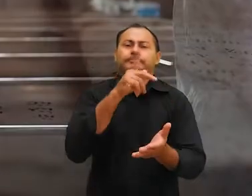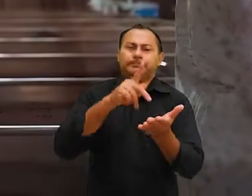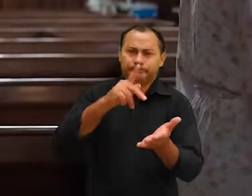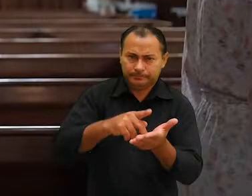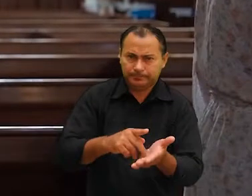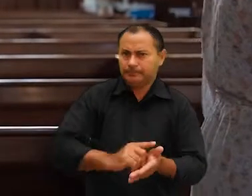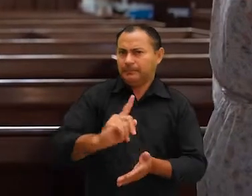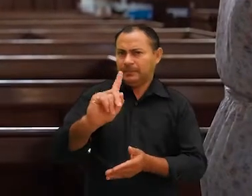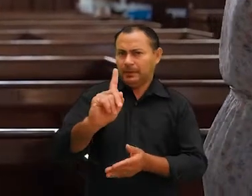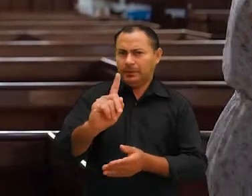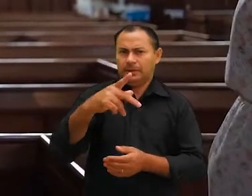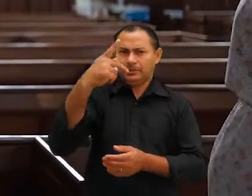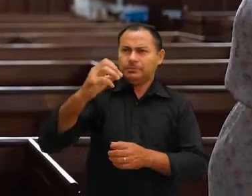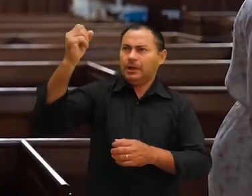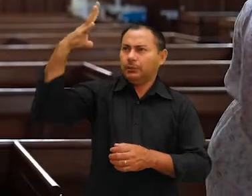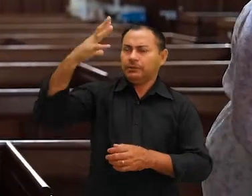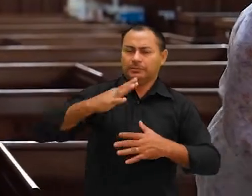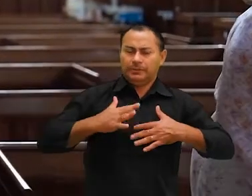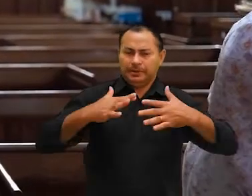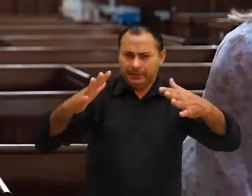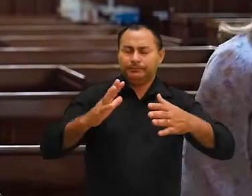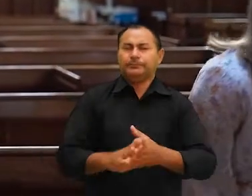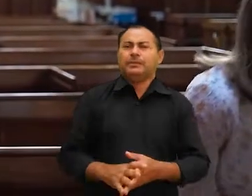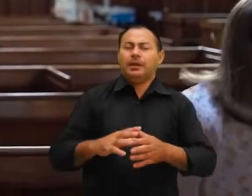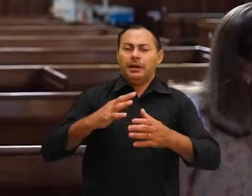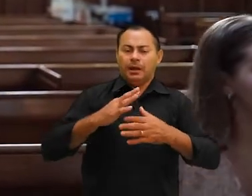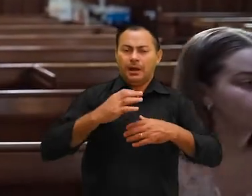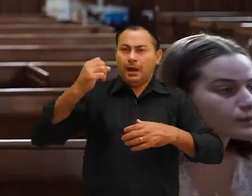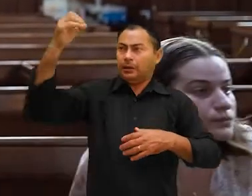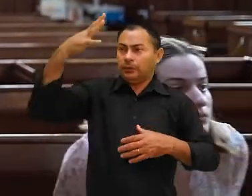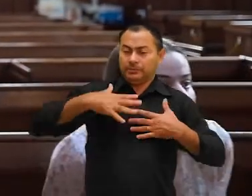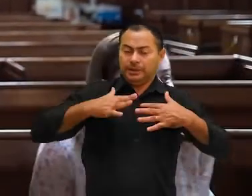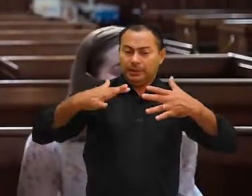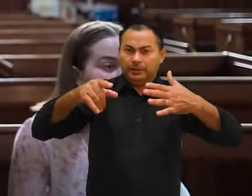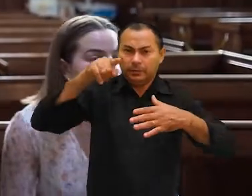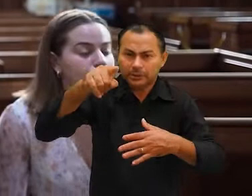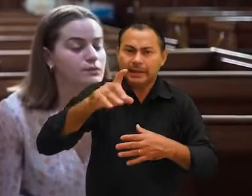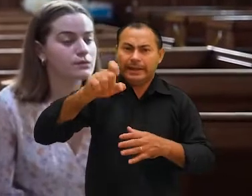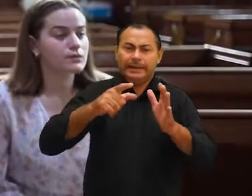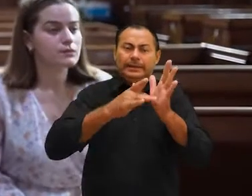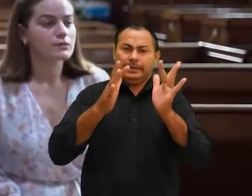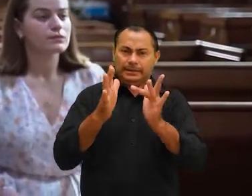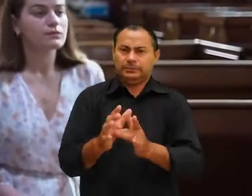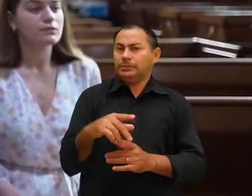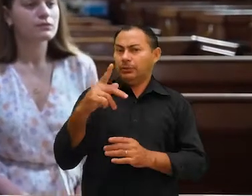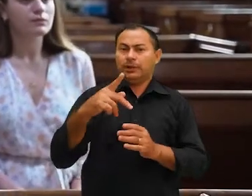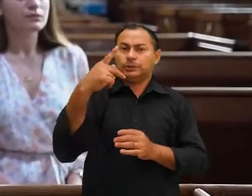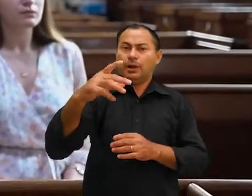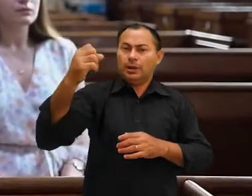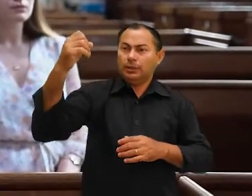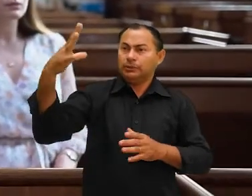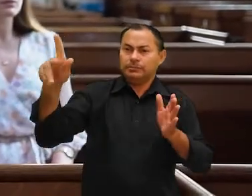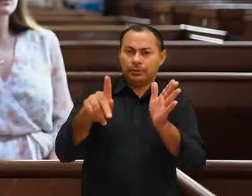na verdade não é sua luz que vai brilhar a luz que brilha em você Cristo essa luz não é